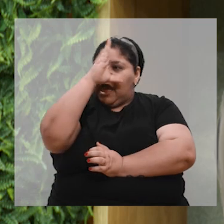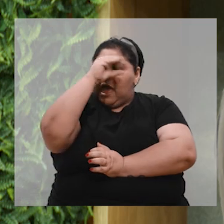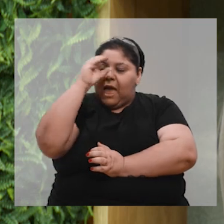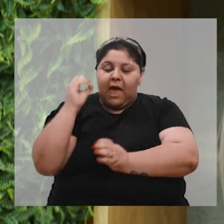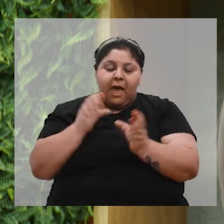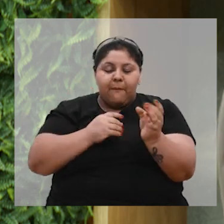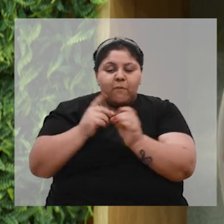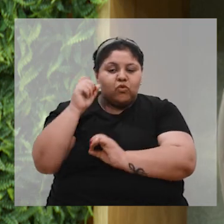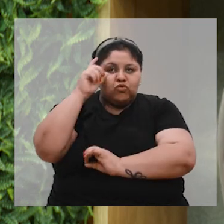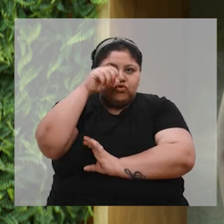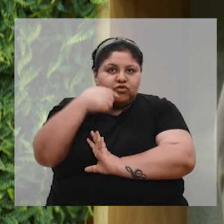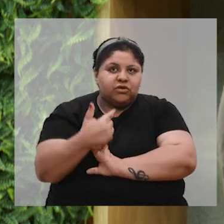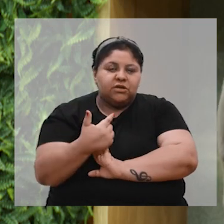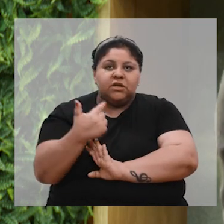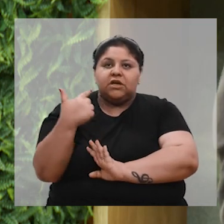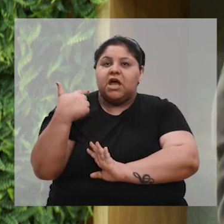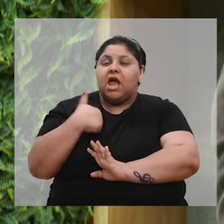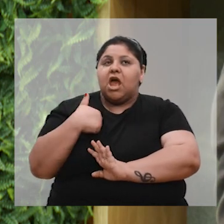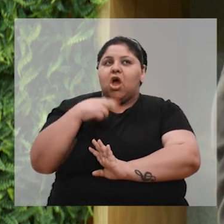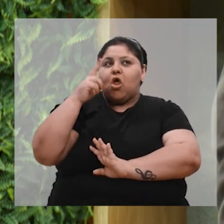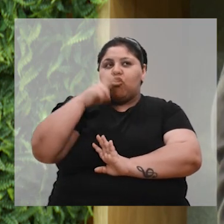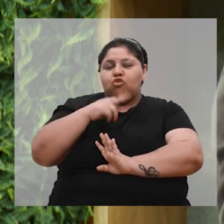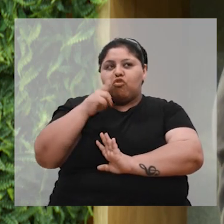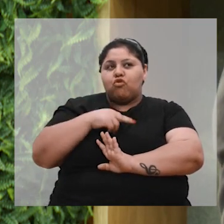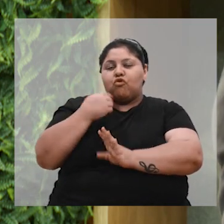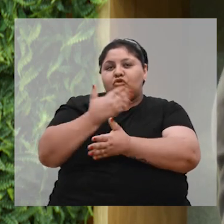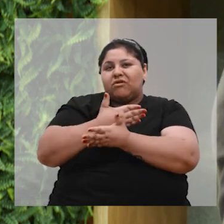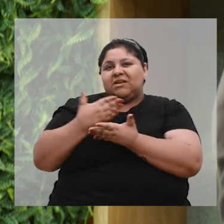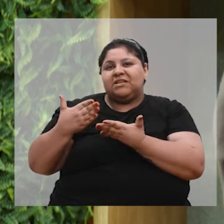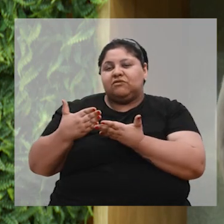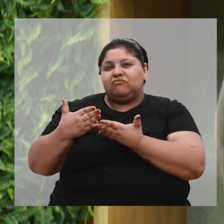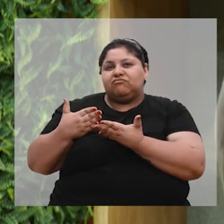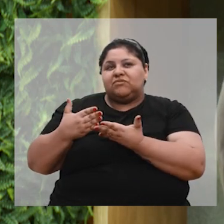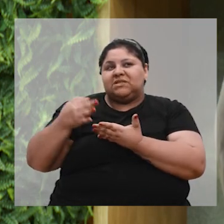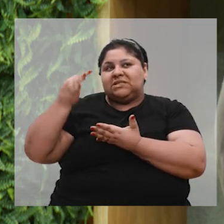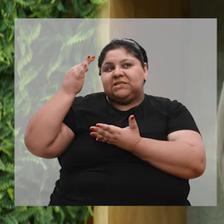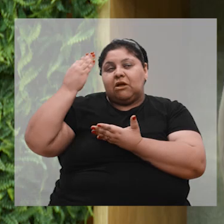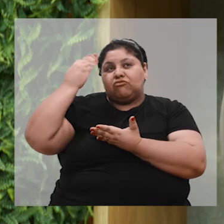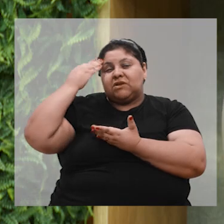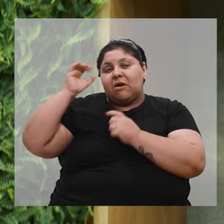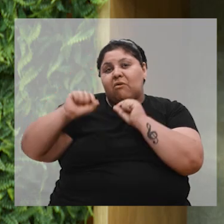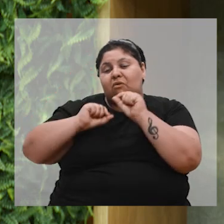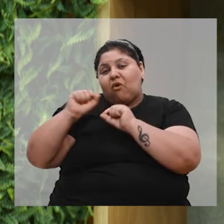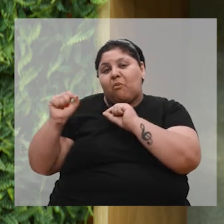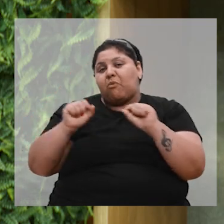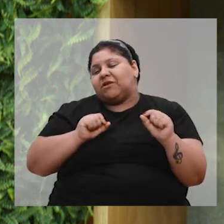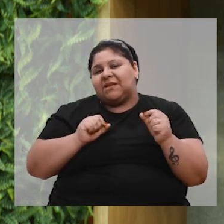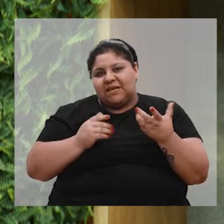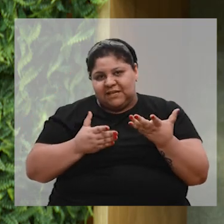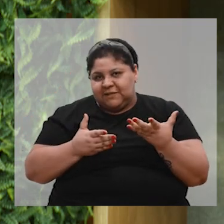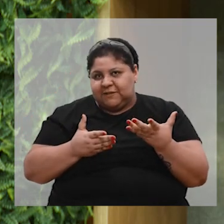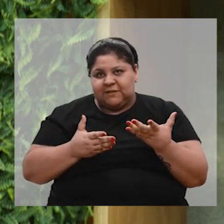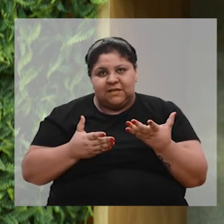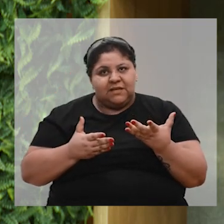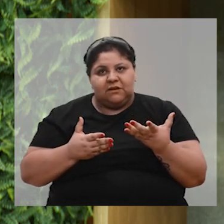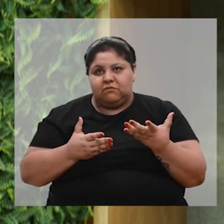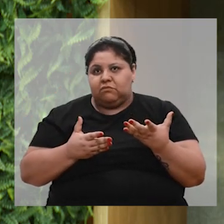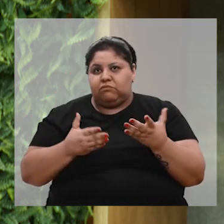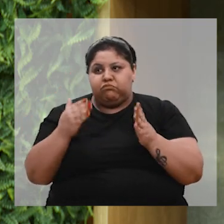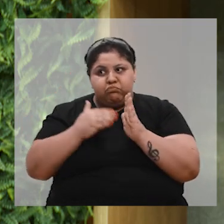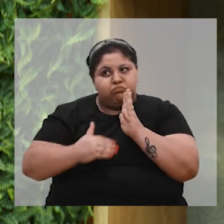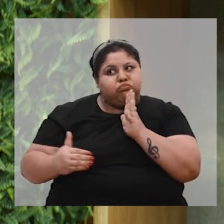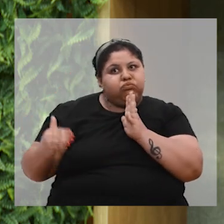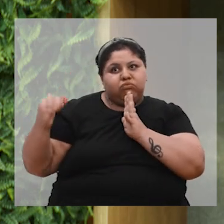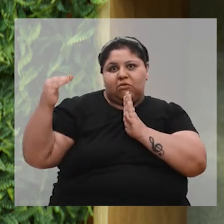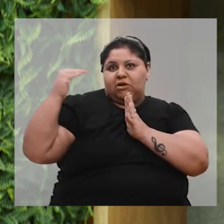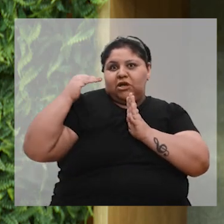isso, né? E eu nunca tinha, no começo eu não tinha ideia de que poderia chegar na magnitude que está. A